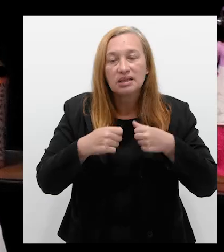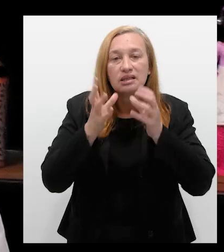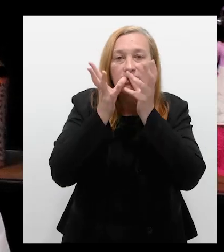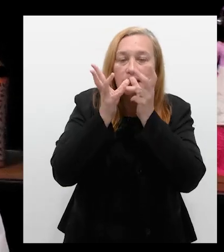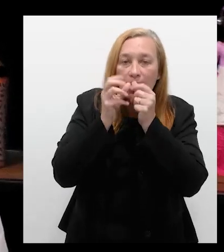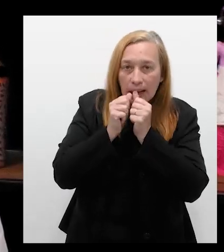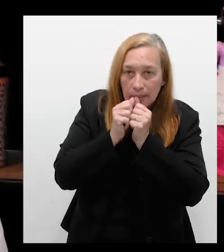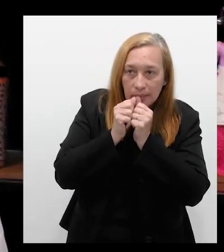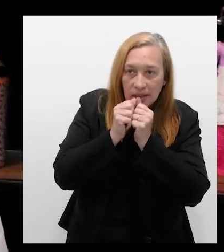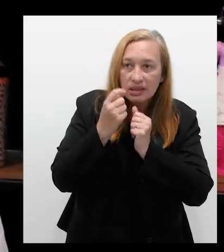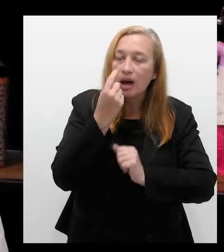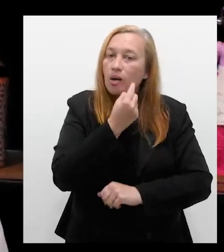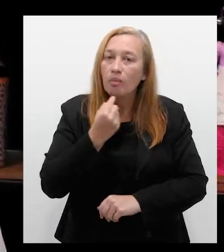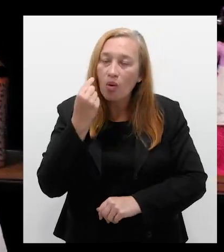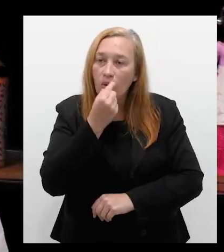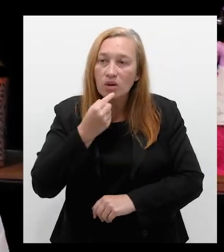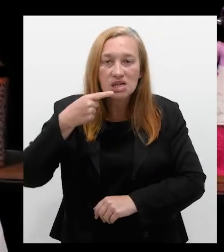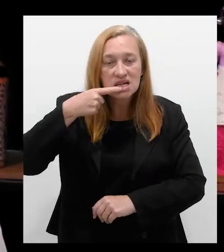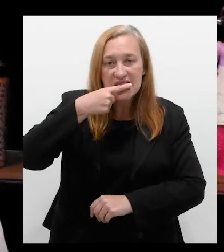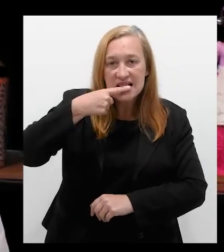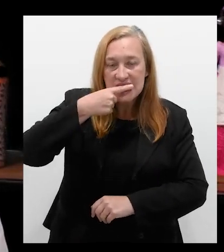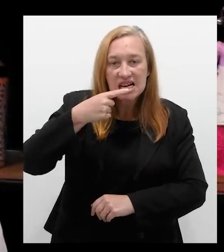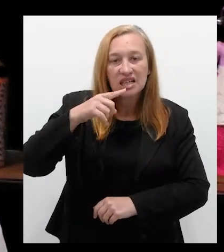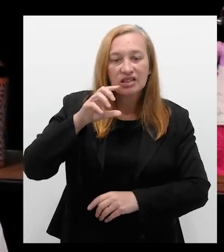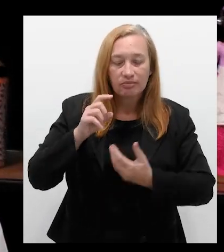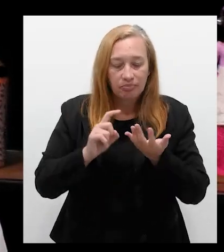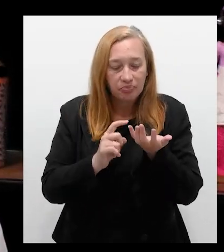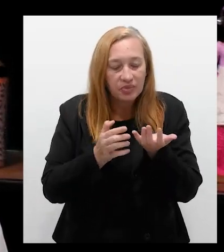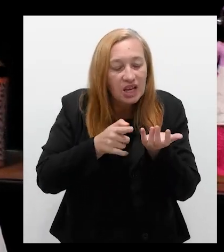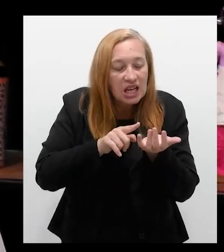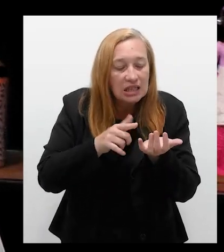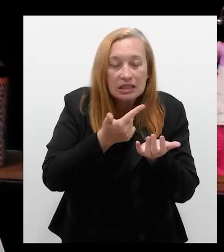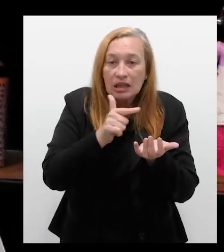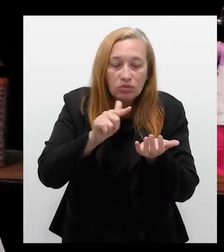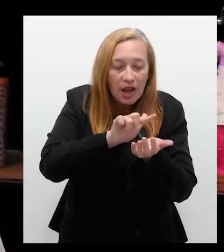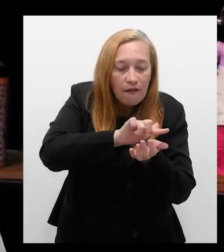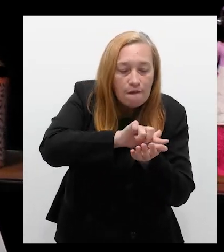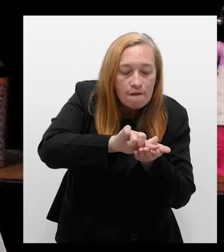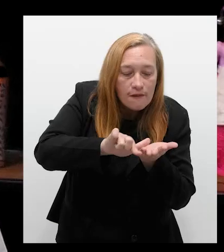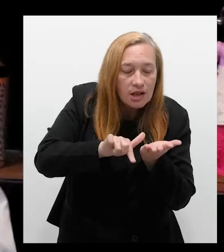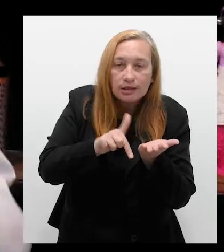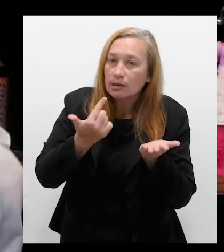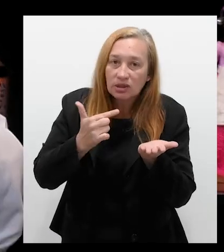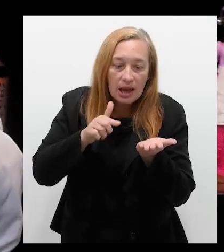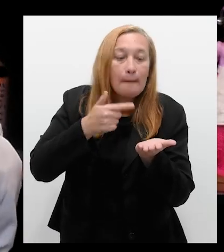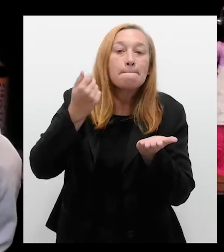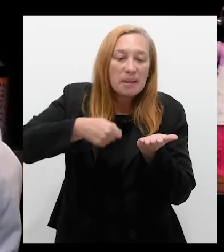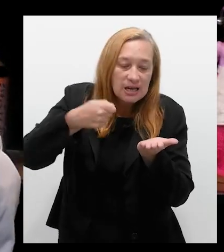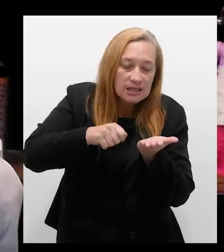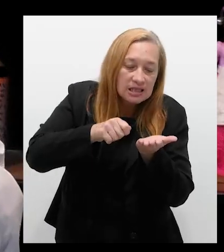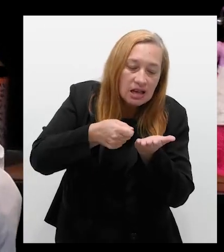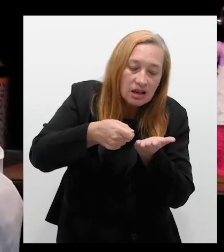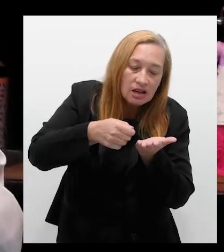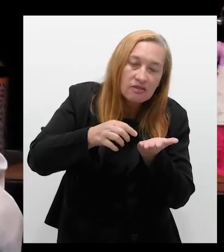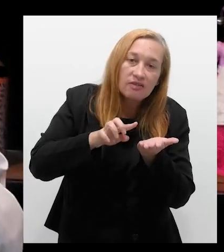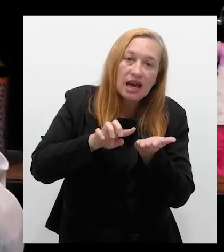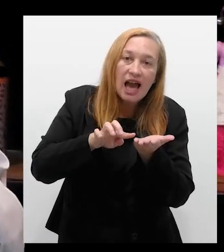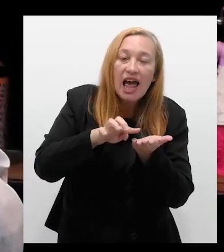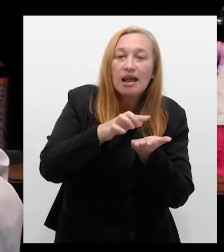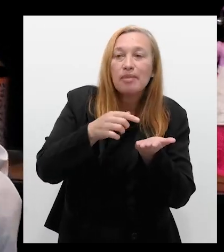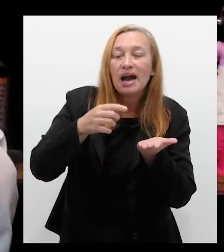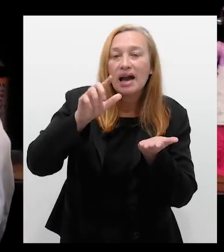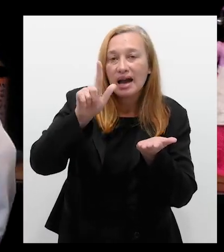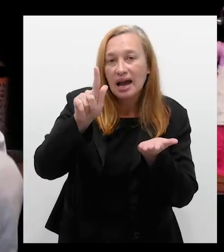essa higiene na gengiva, no periodonto ali, na gengiva dessa criança, uma higiene básica, uma gaze enrolada no